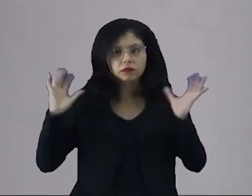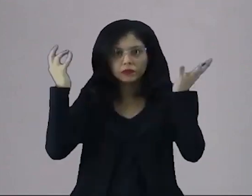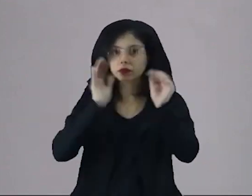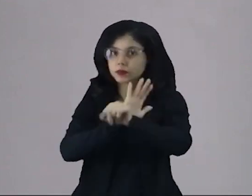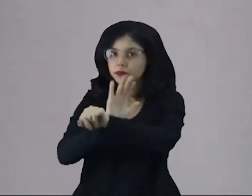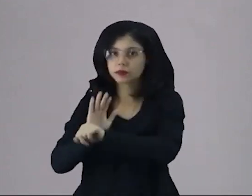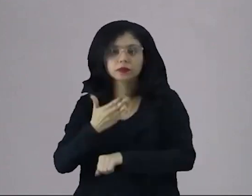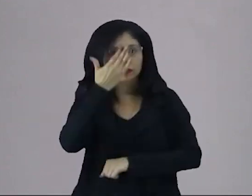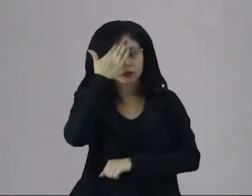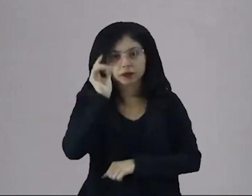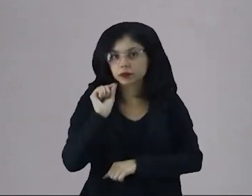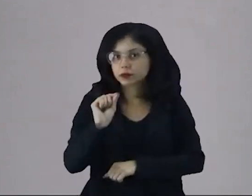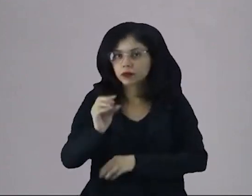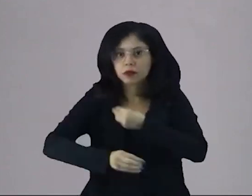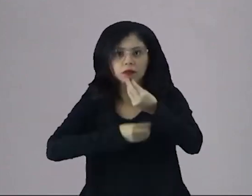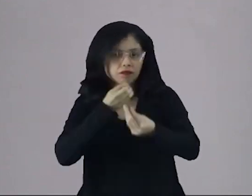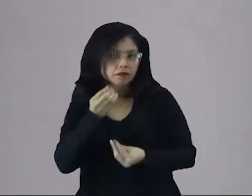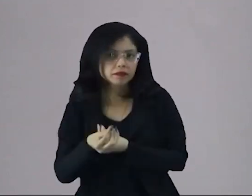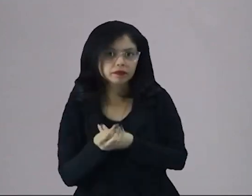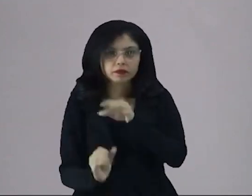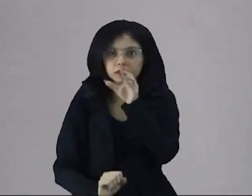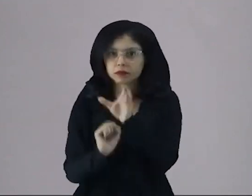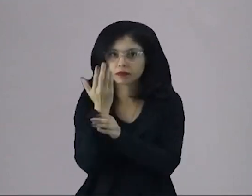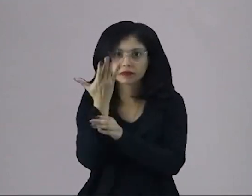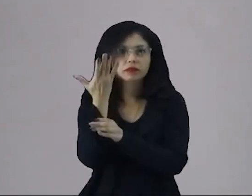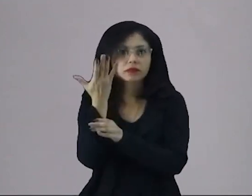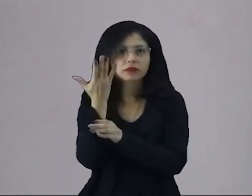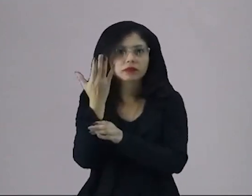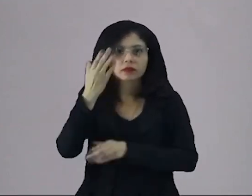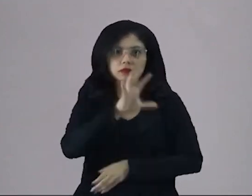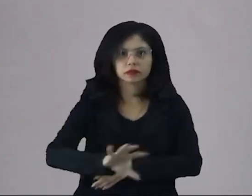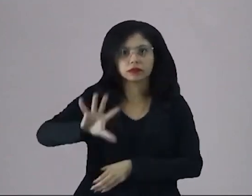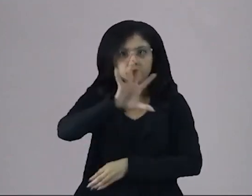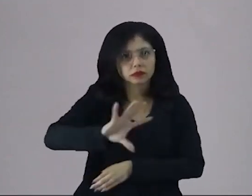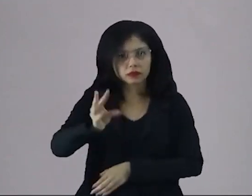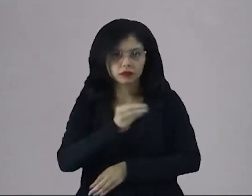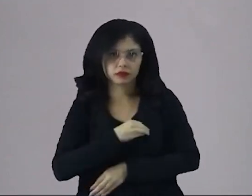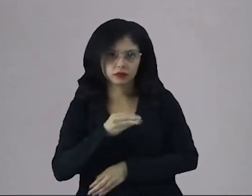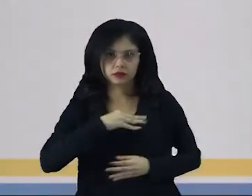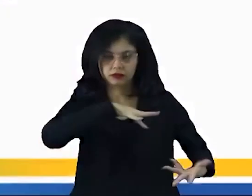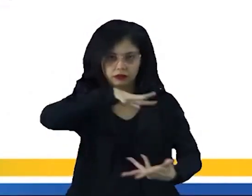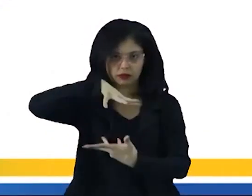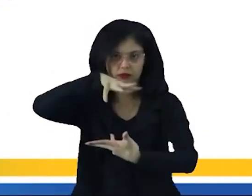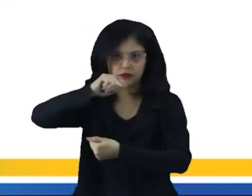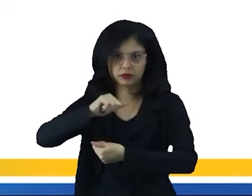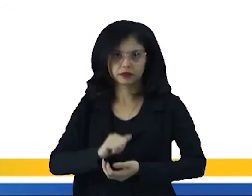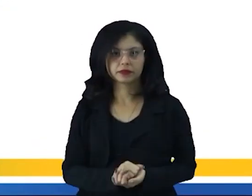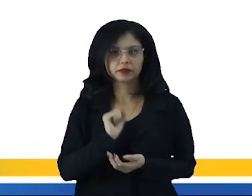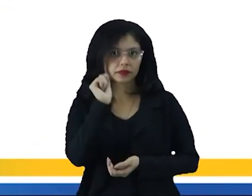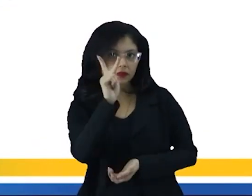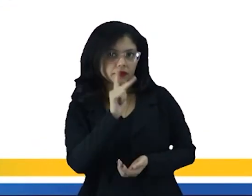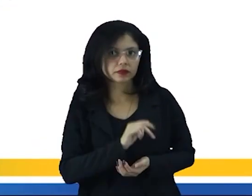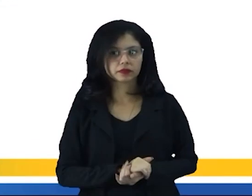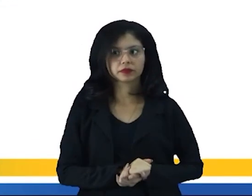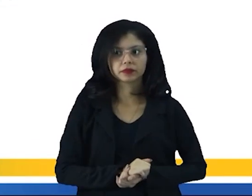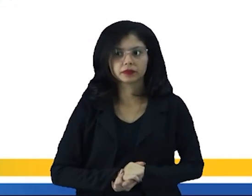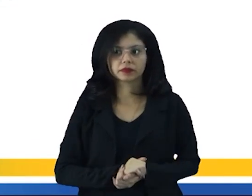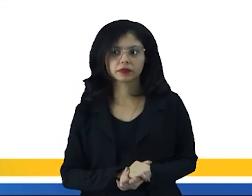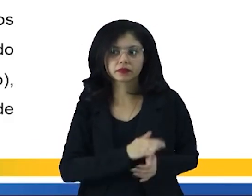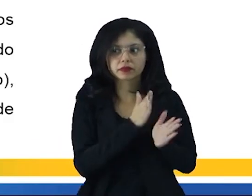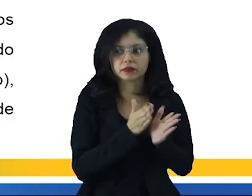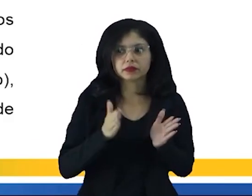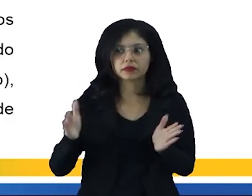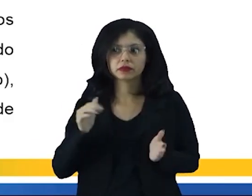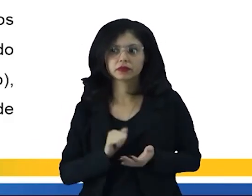ajudam a gente a entender como se formam os biomas no planeta, ok? Então, na